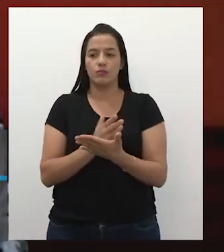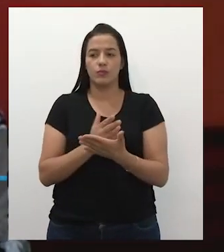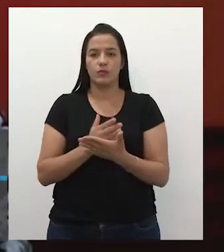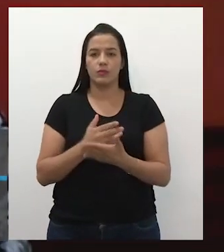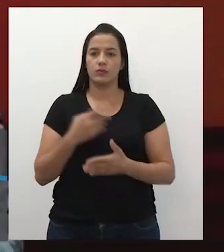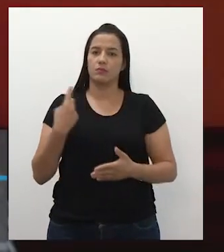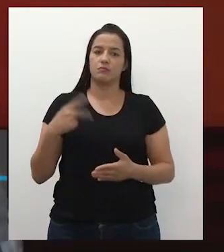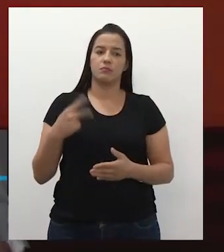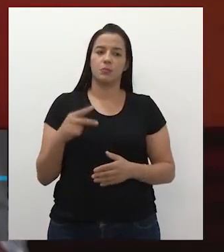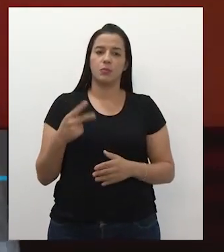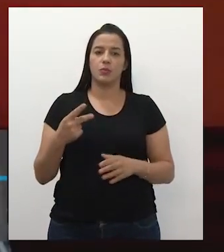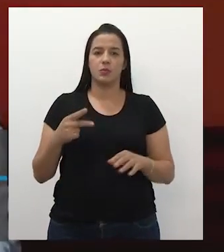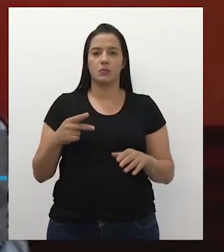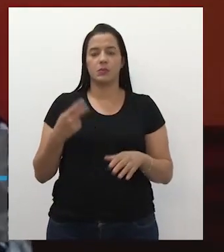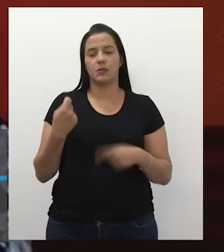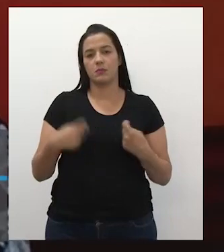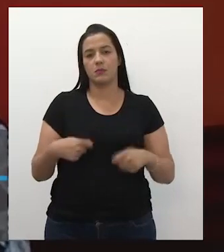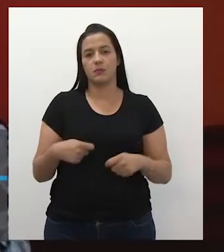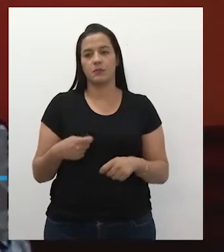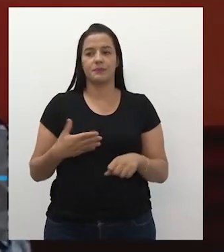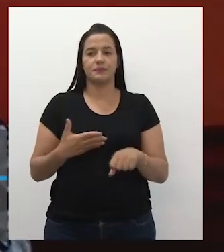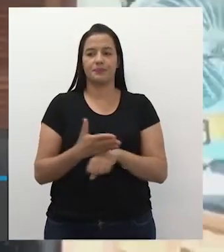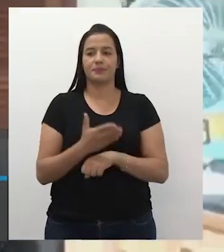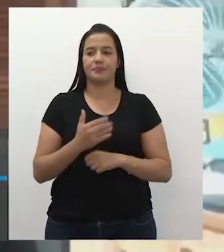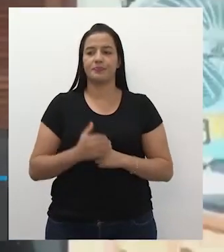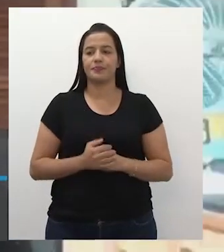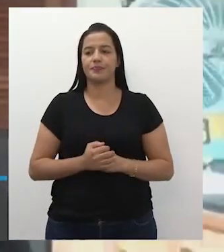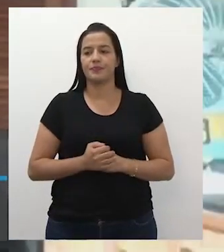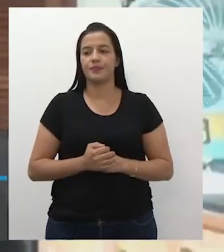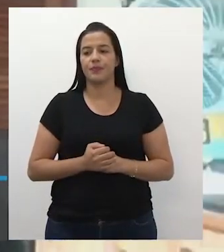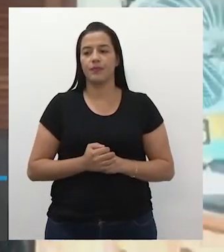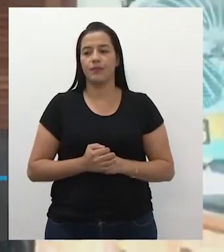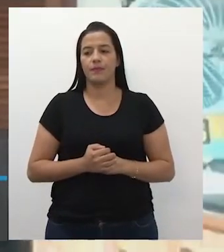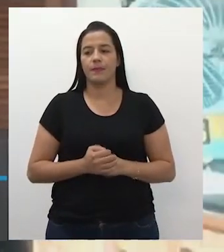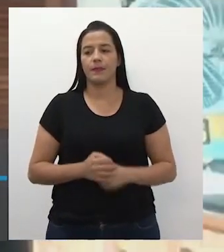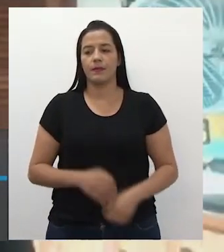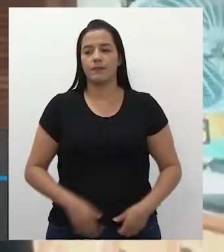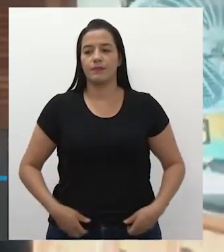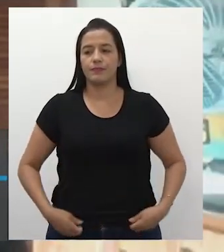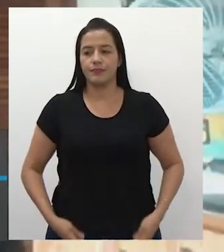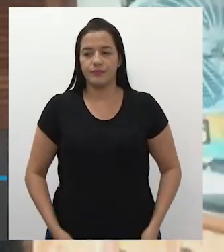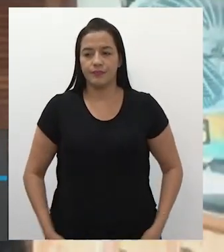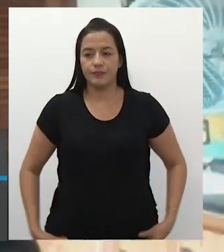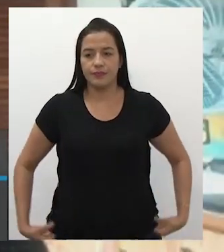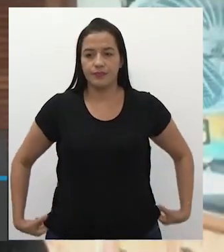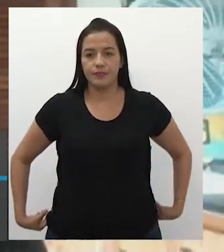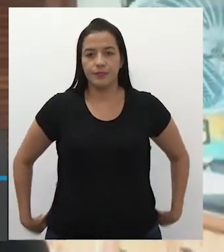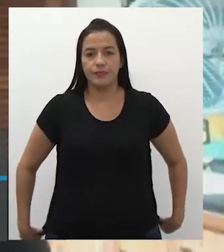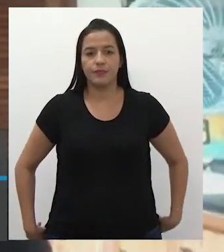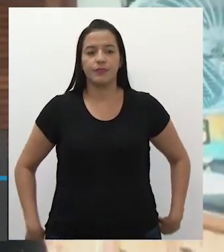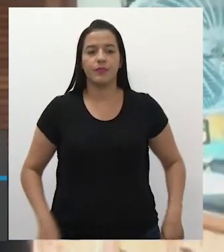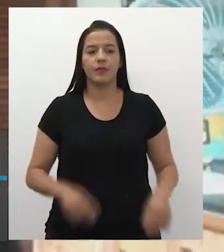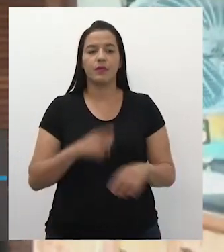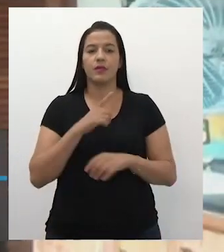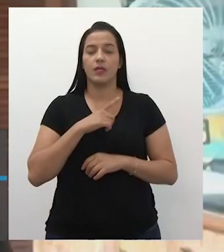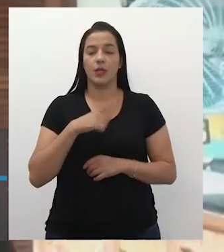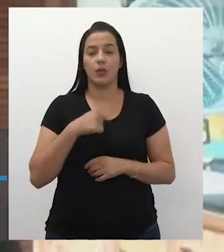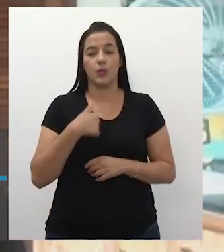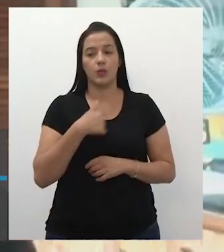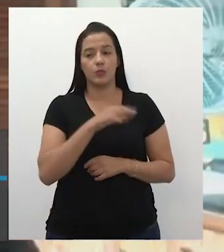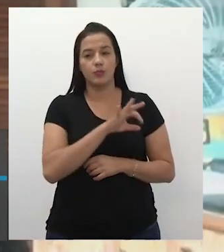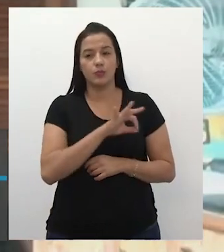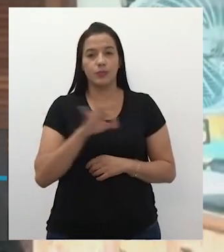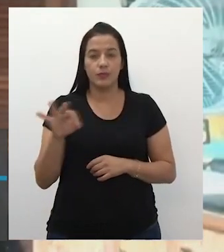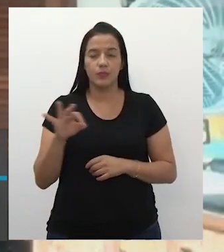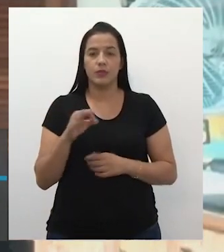deve ser de intervenção prática aqui, né? Perfeito. E olha, adorei a sua colocação. A escola trabalha com a